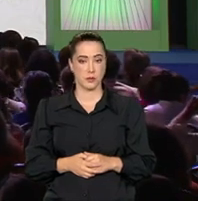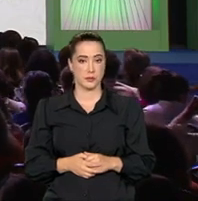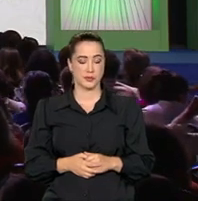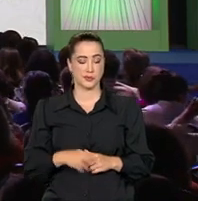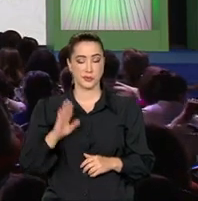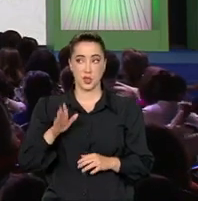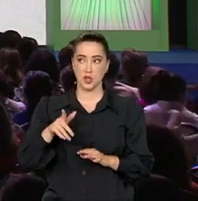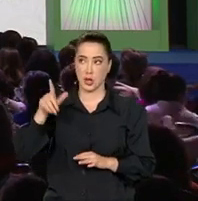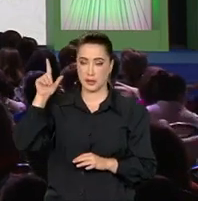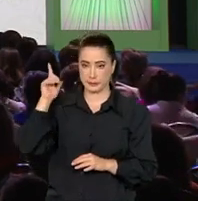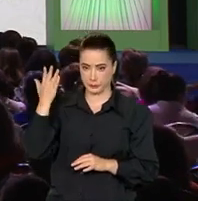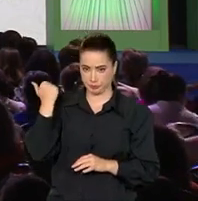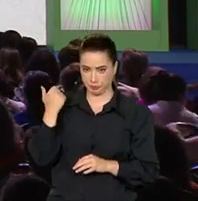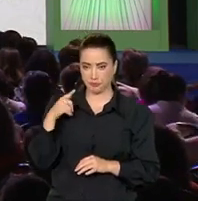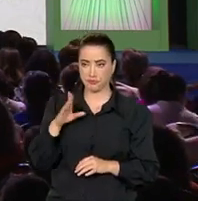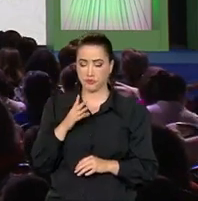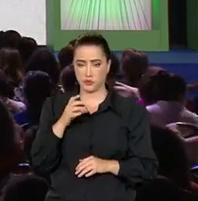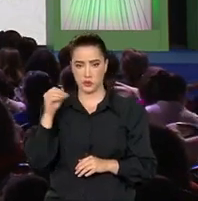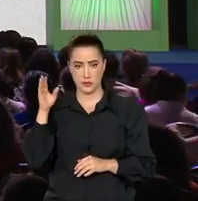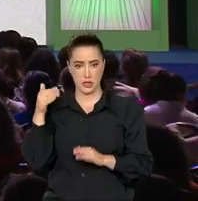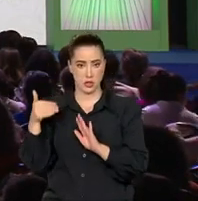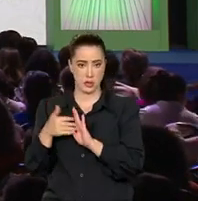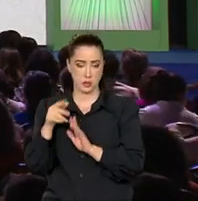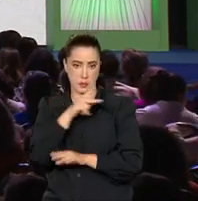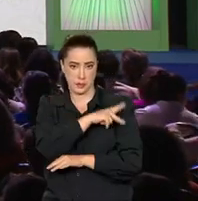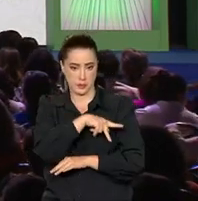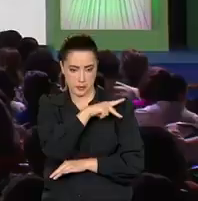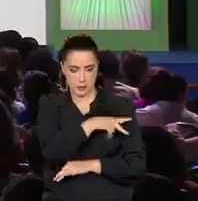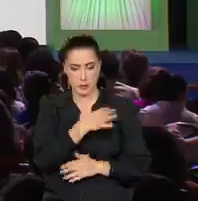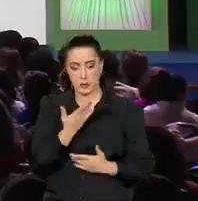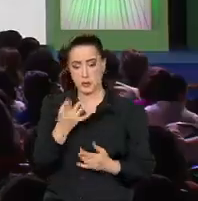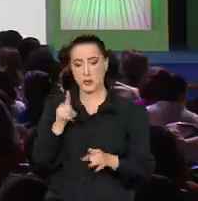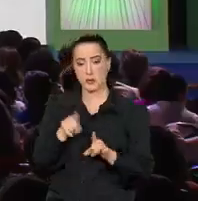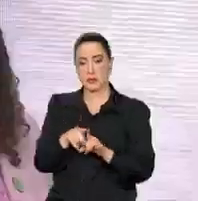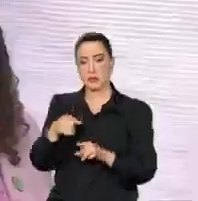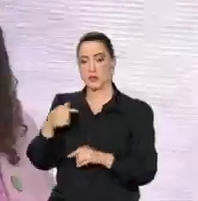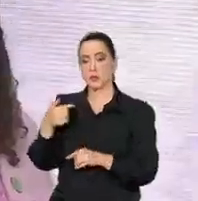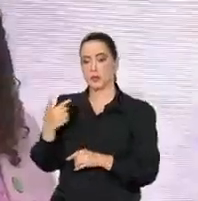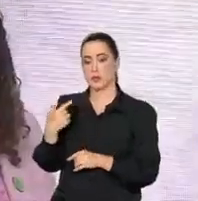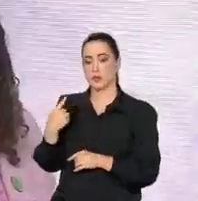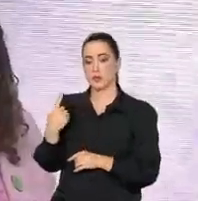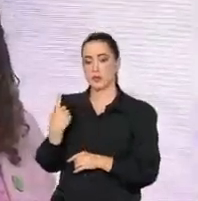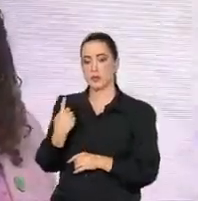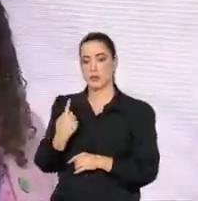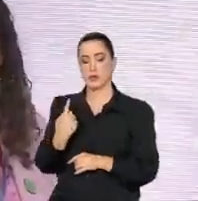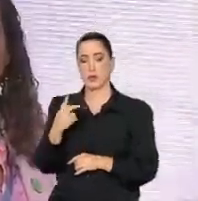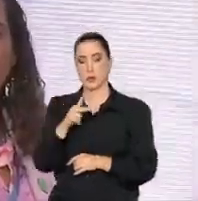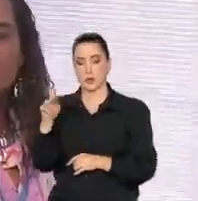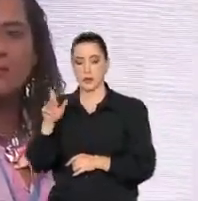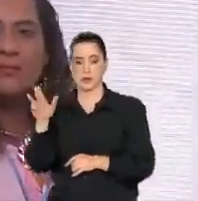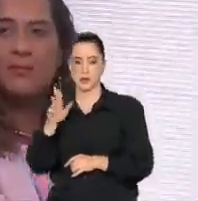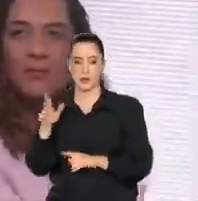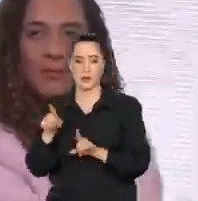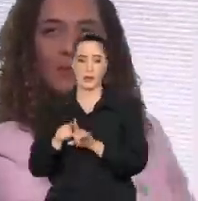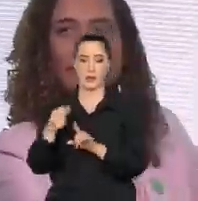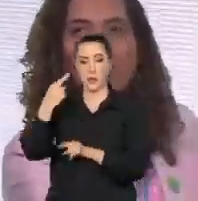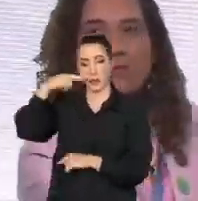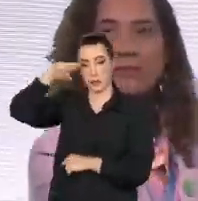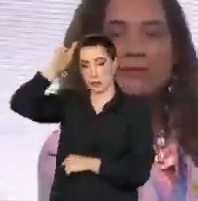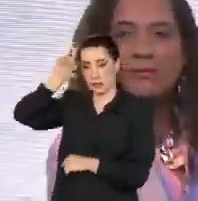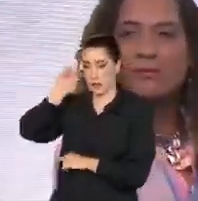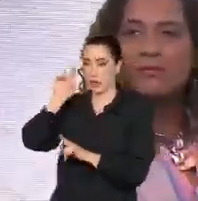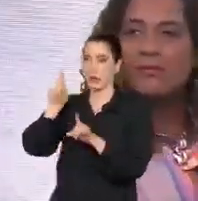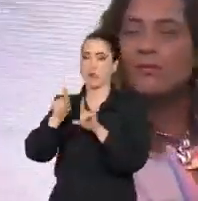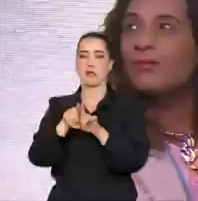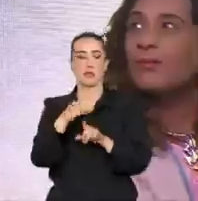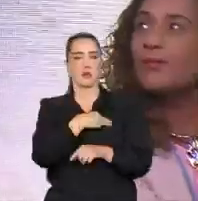esteve lá no Piauí, a gente, tanto o presidente Lula e também a Aniele, teve lá o